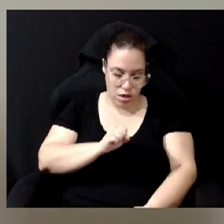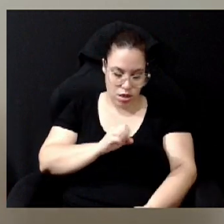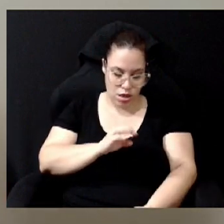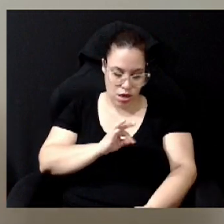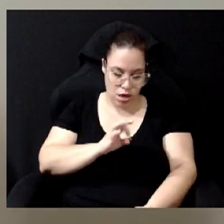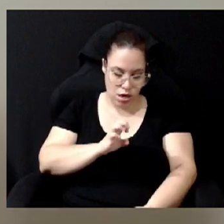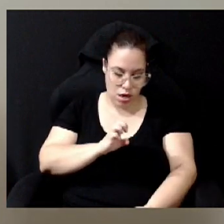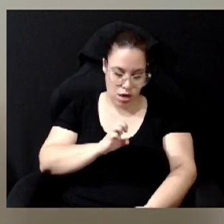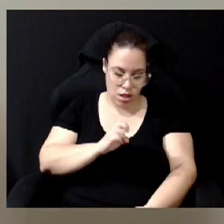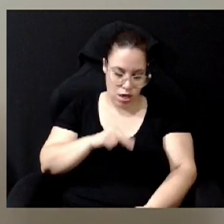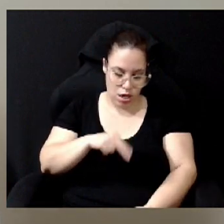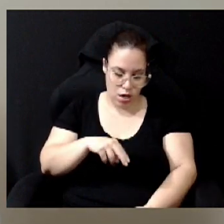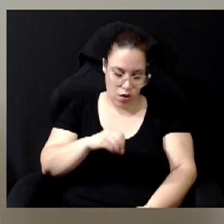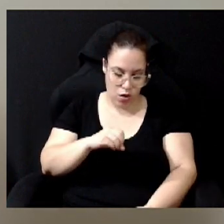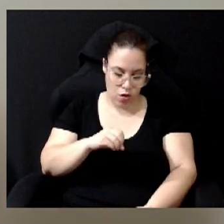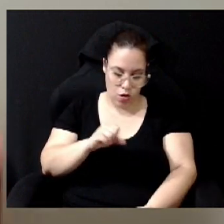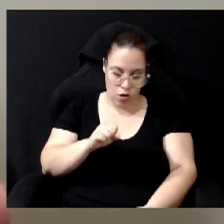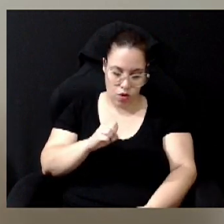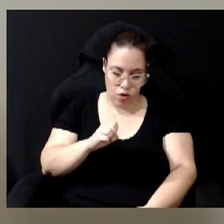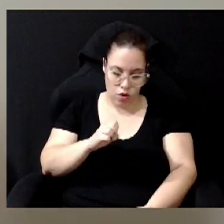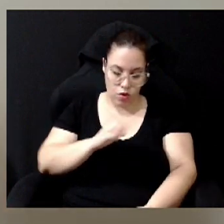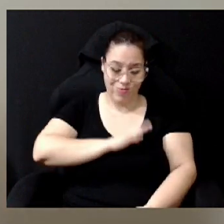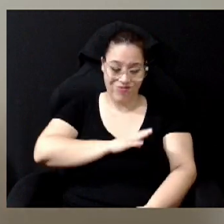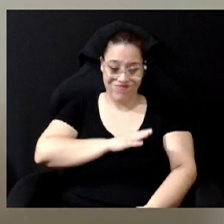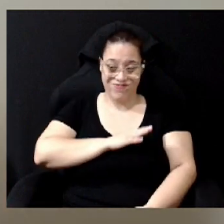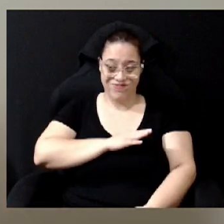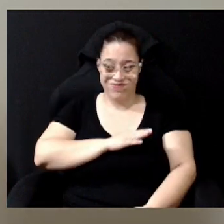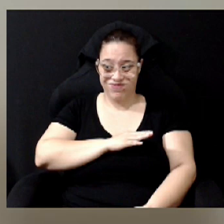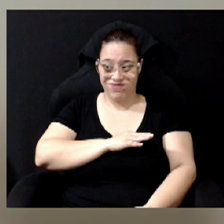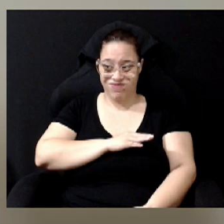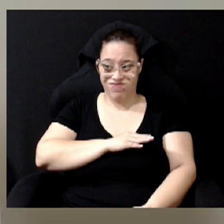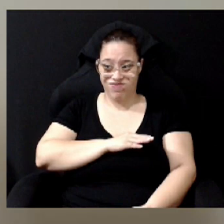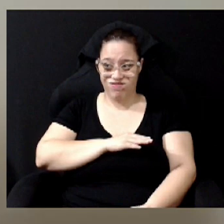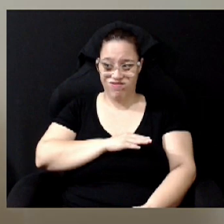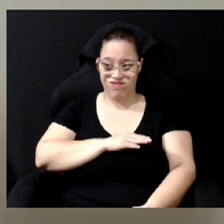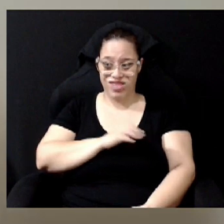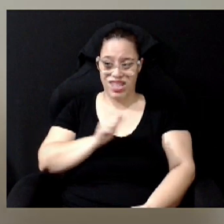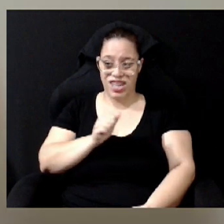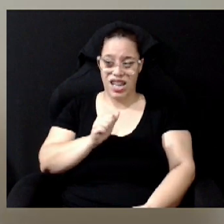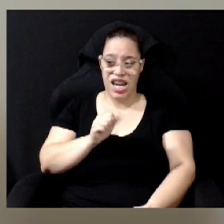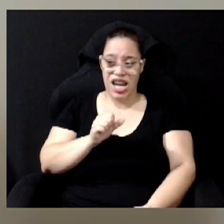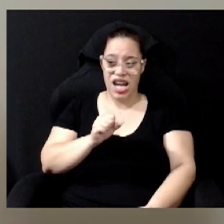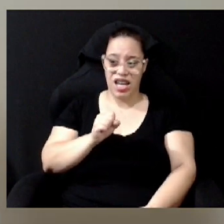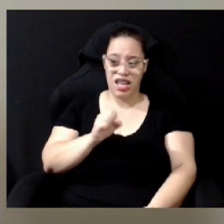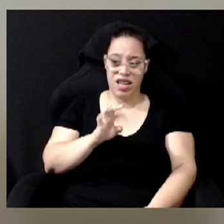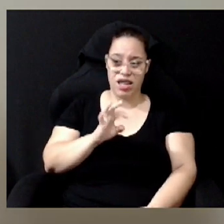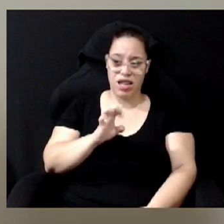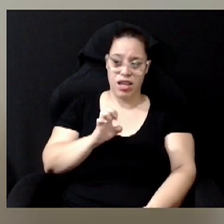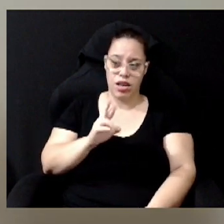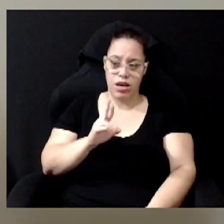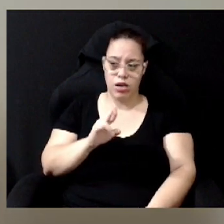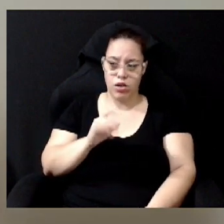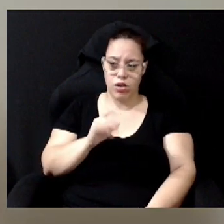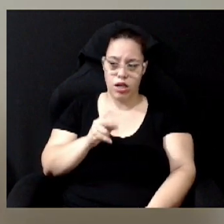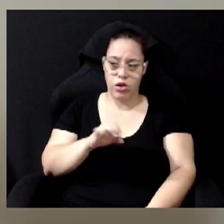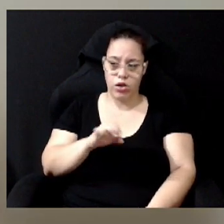entupimento nas artérias coronárias. Então, é um processo de aterosclerose dos folhetos da válvula aórtica que leva ao